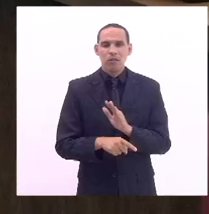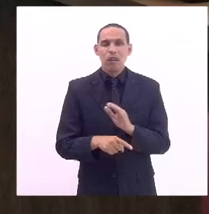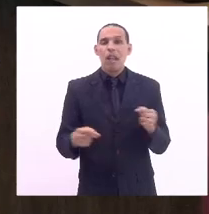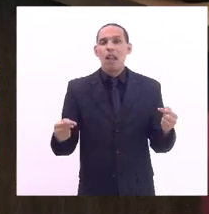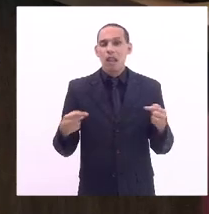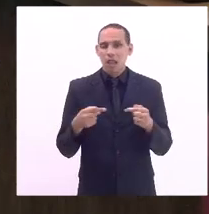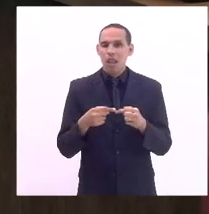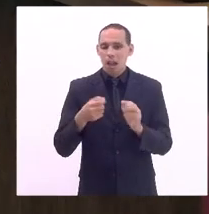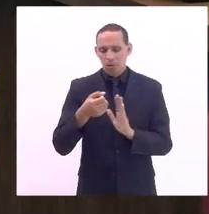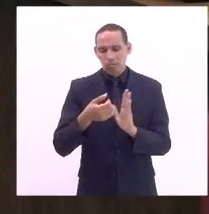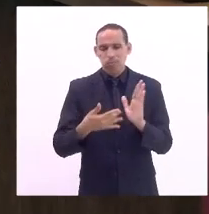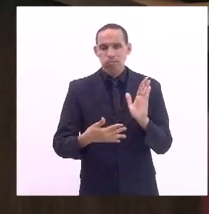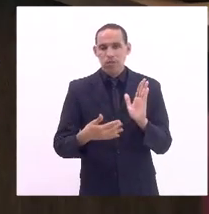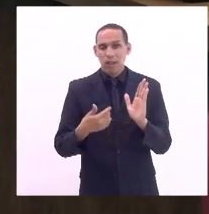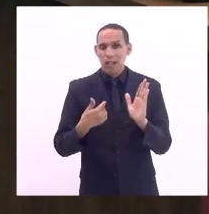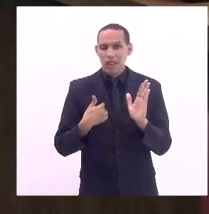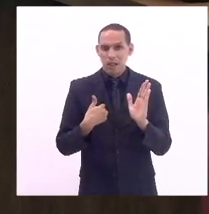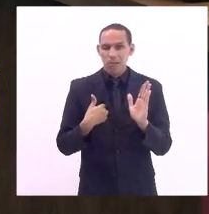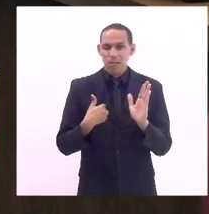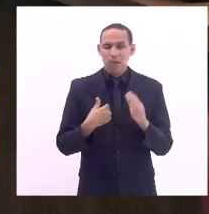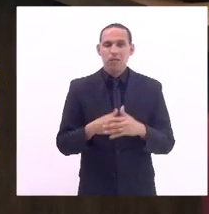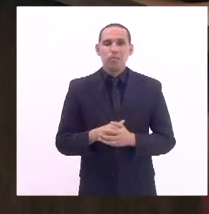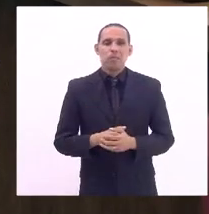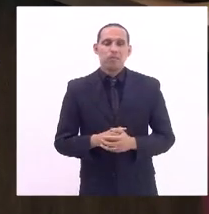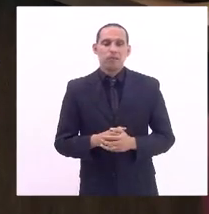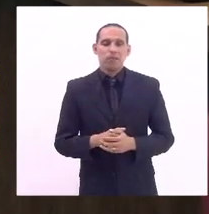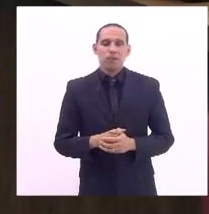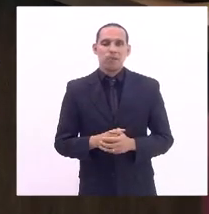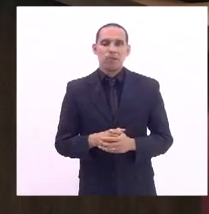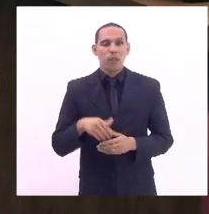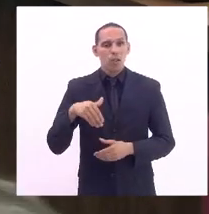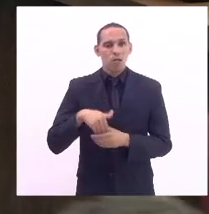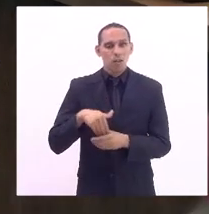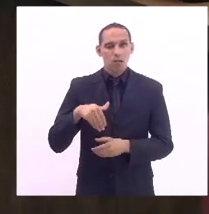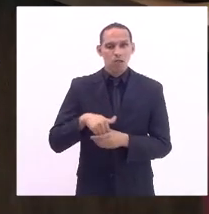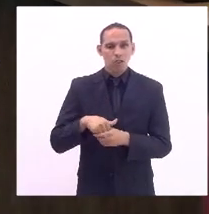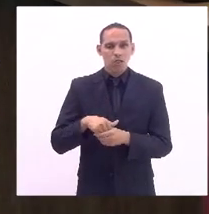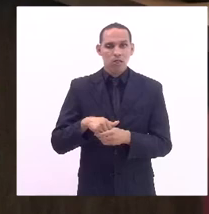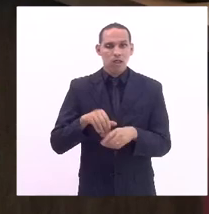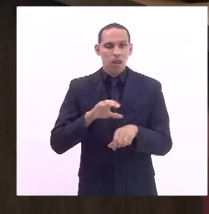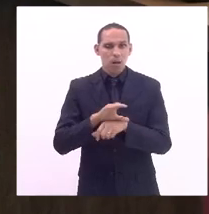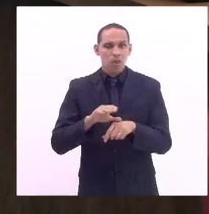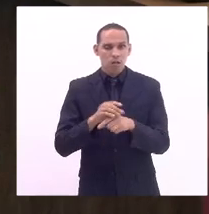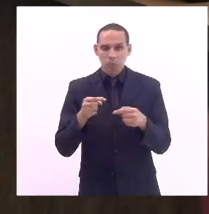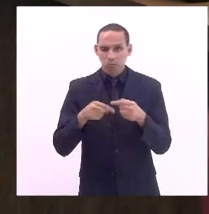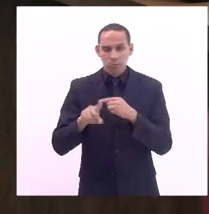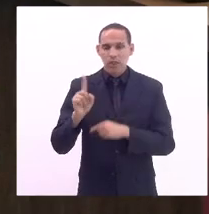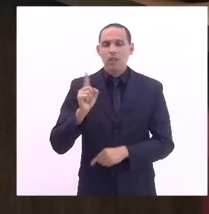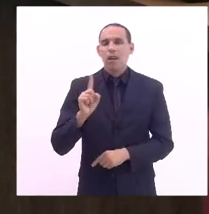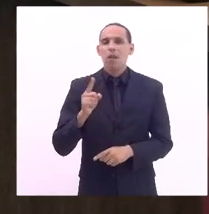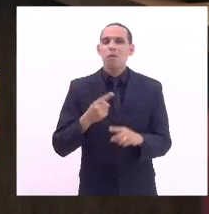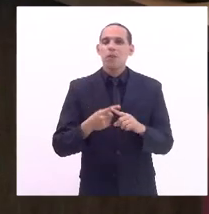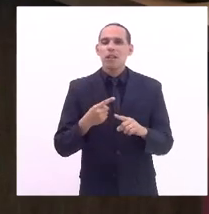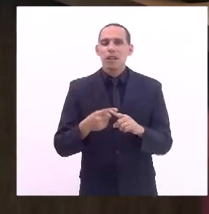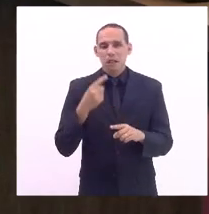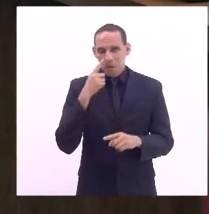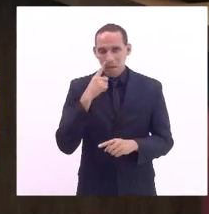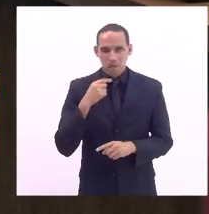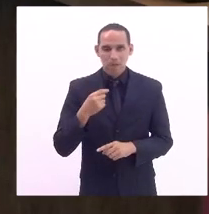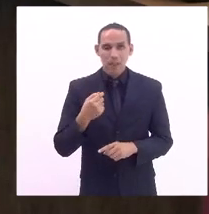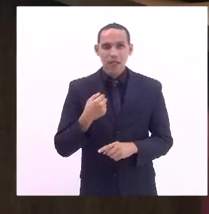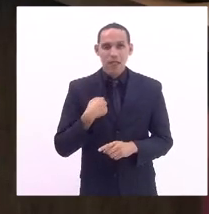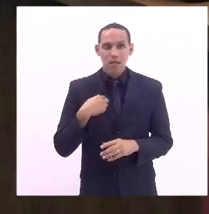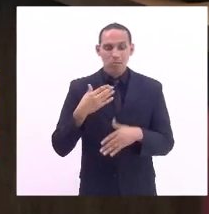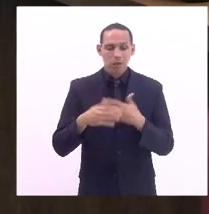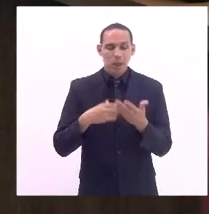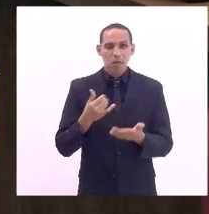relação a ela. Eu não vou votar pela inconstitucionalidade, porque eu não vou fazer a